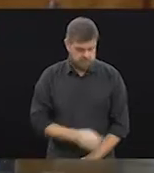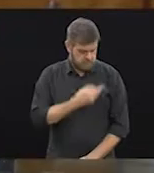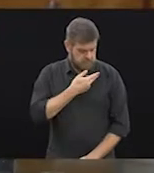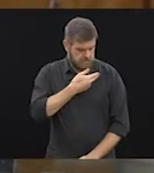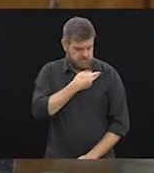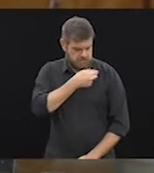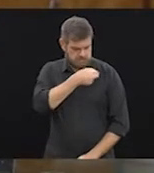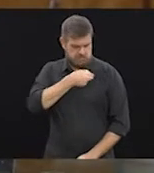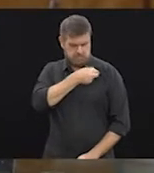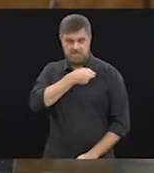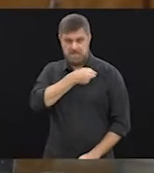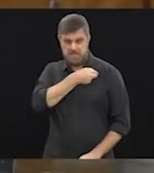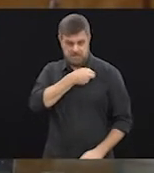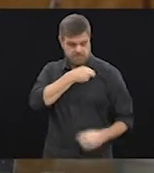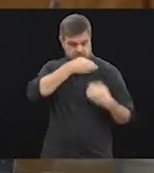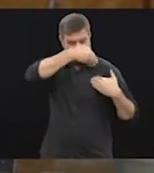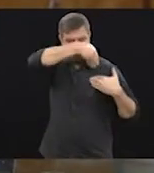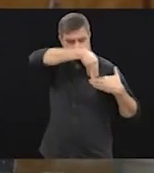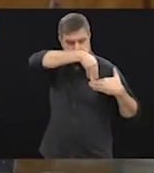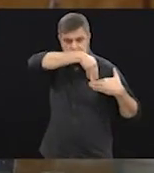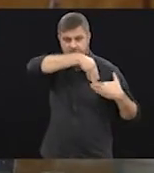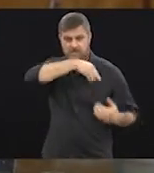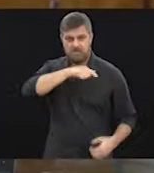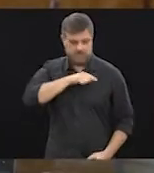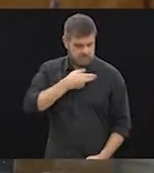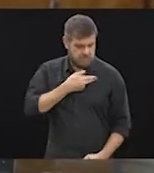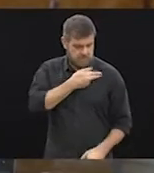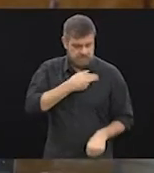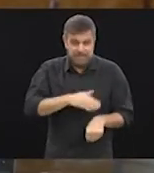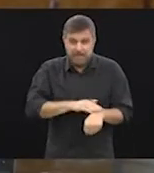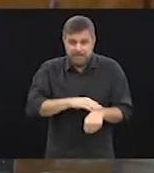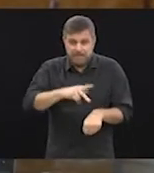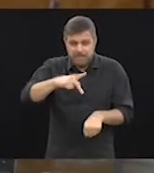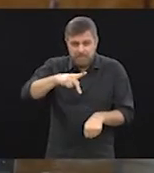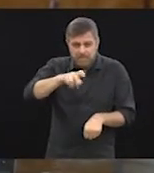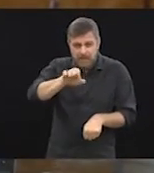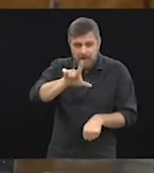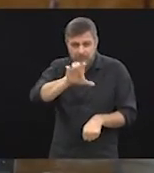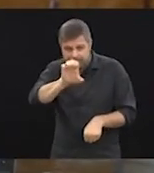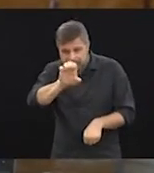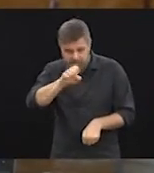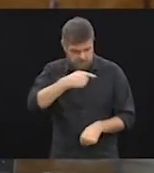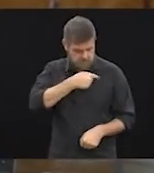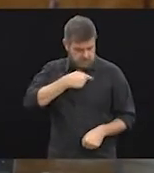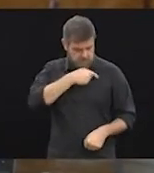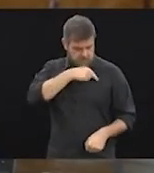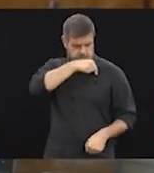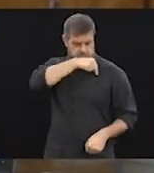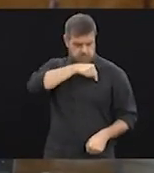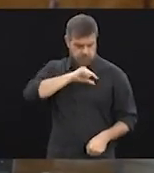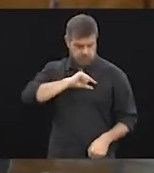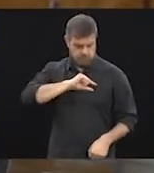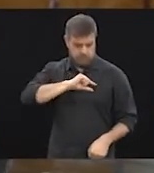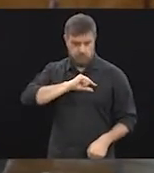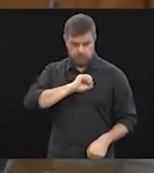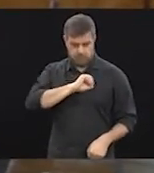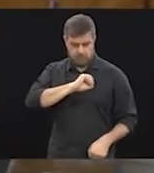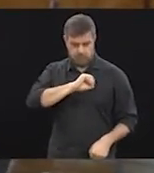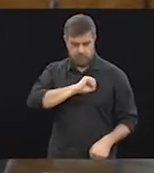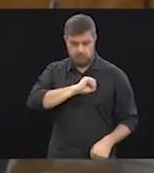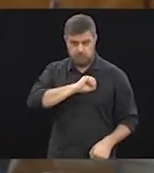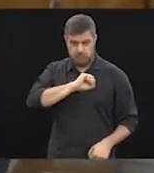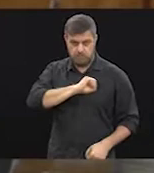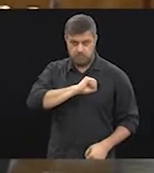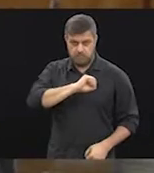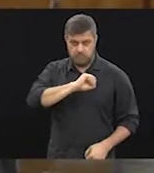É uma incisão muito pequena, né? Que na realidade a incisão na pele para permitir para você colocar o dispositivo, colocar